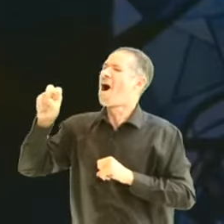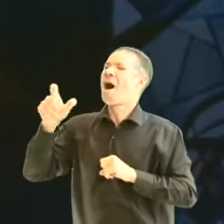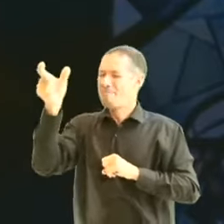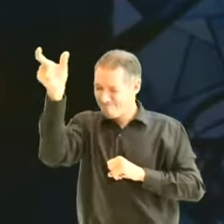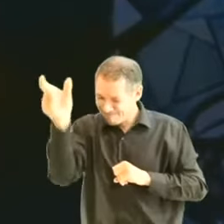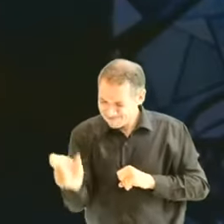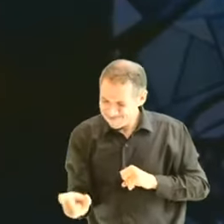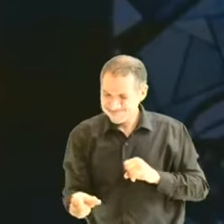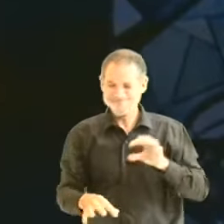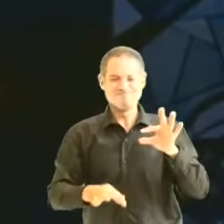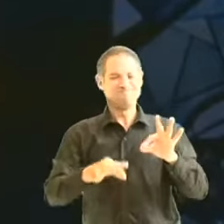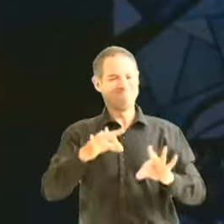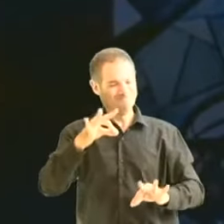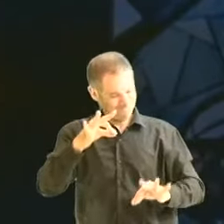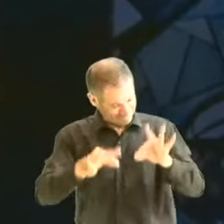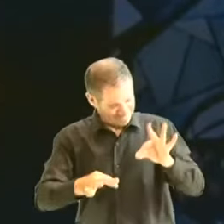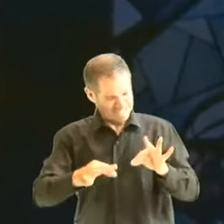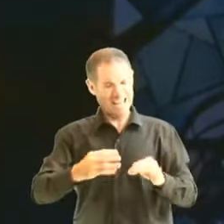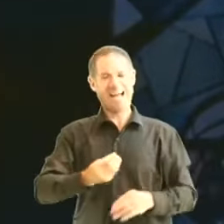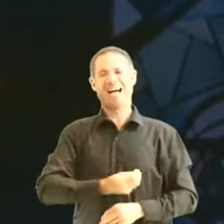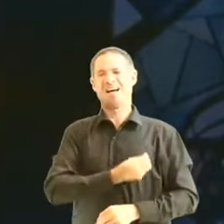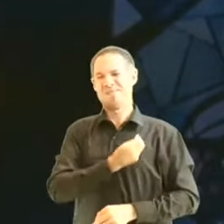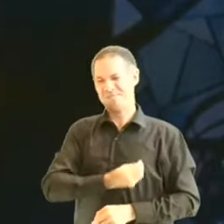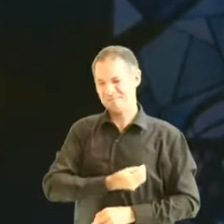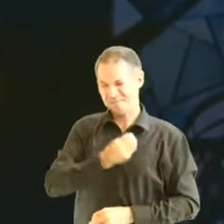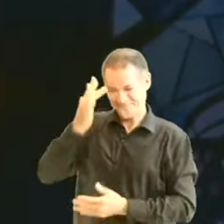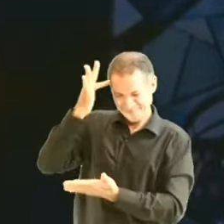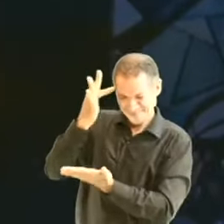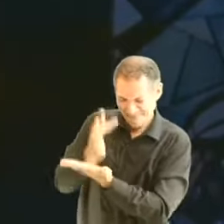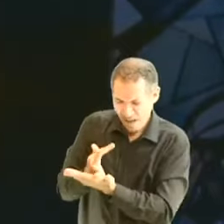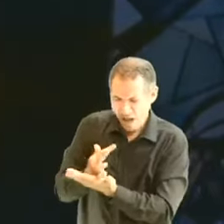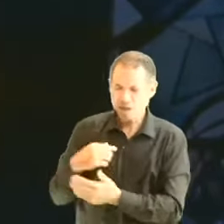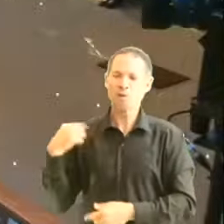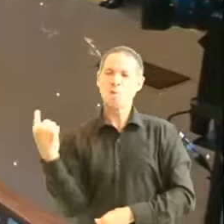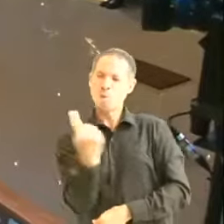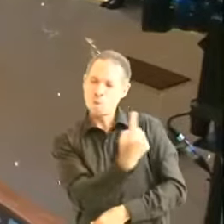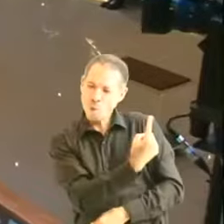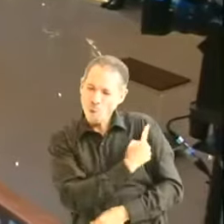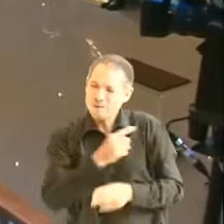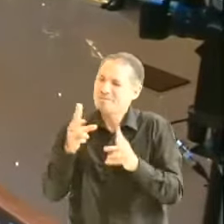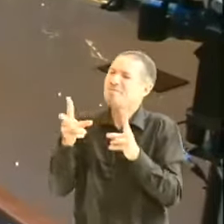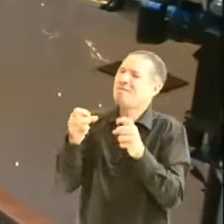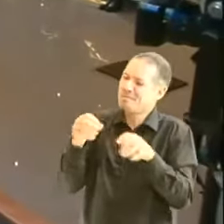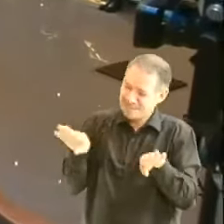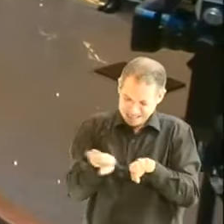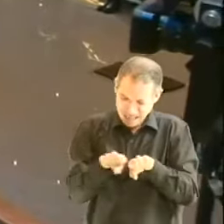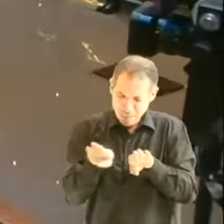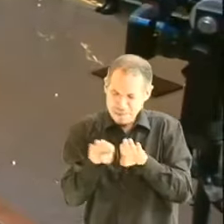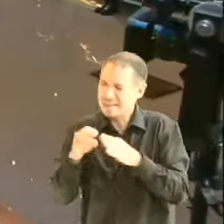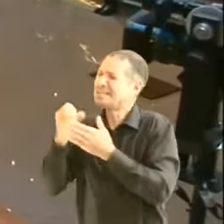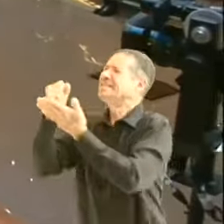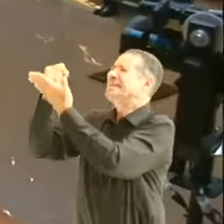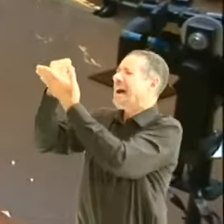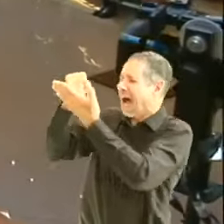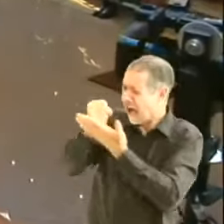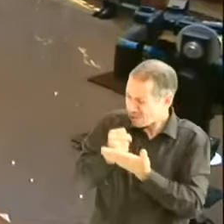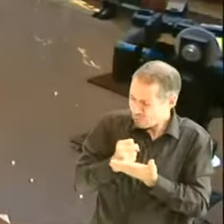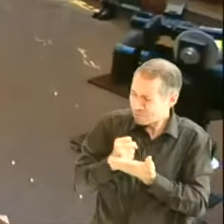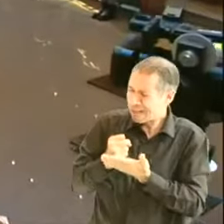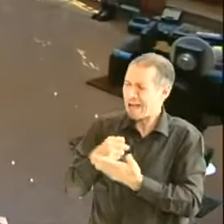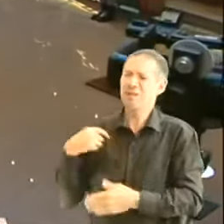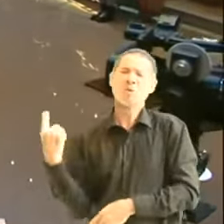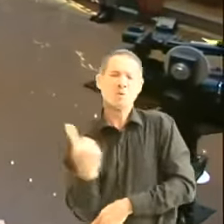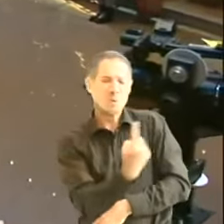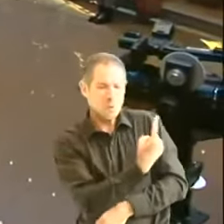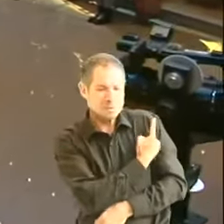fé. E nós ouvimos tudo isso, Senhor, e estamos dizendo: Senhor, ajuda-me, ajuda-nos